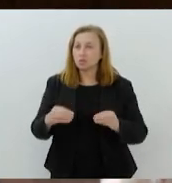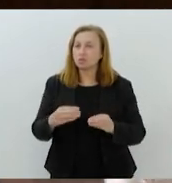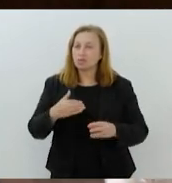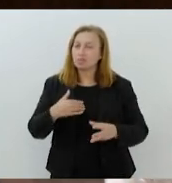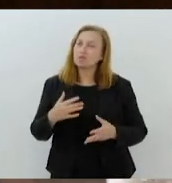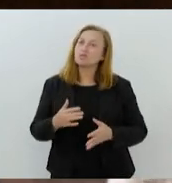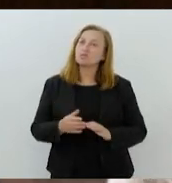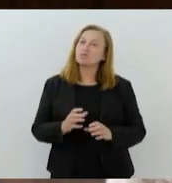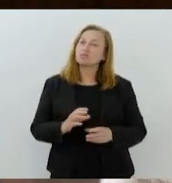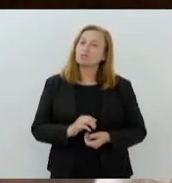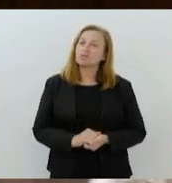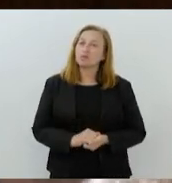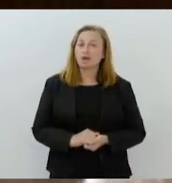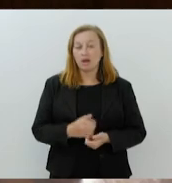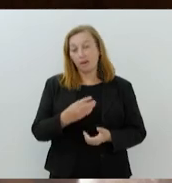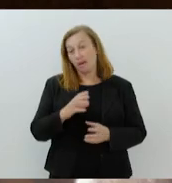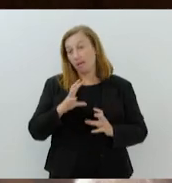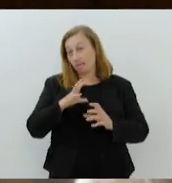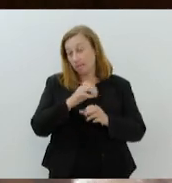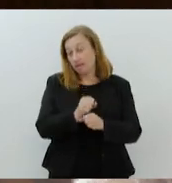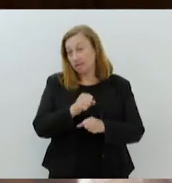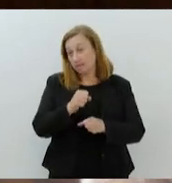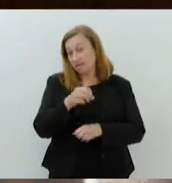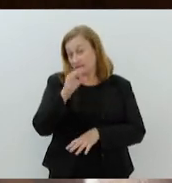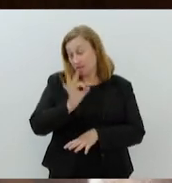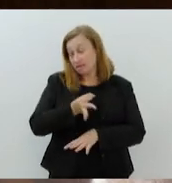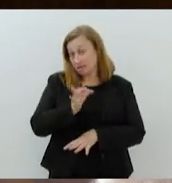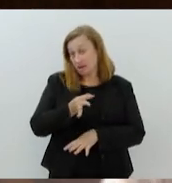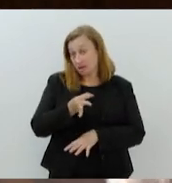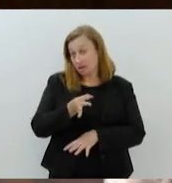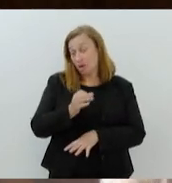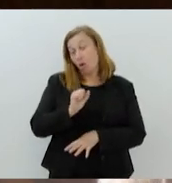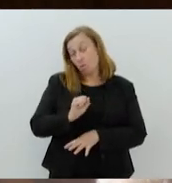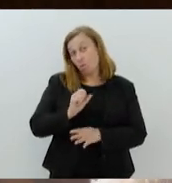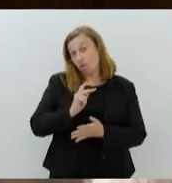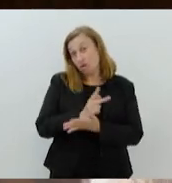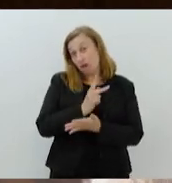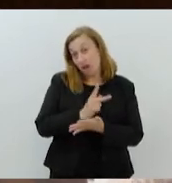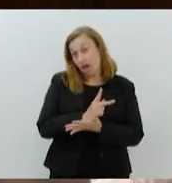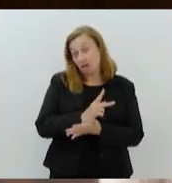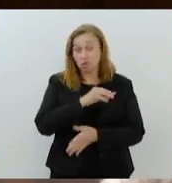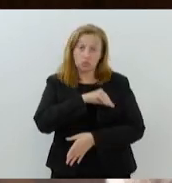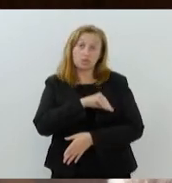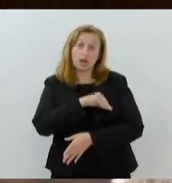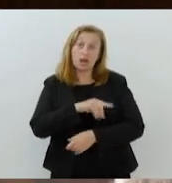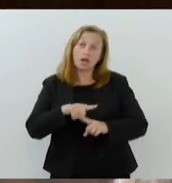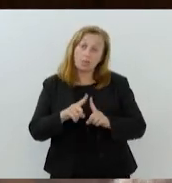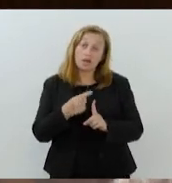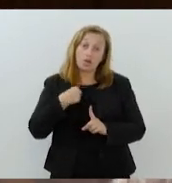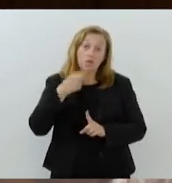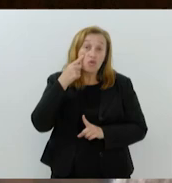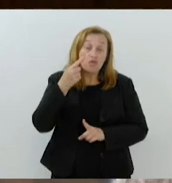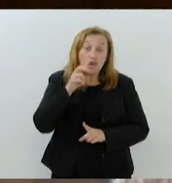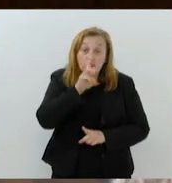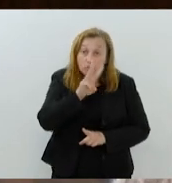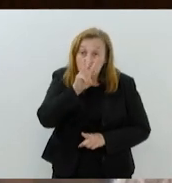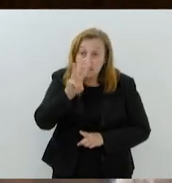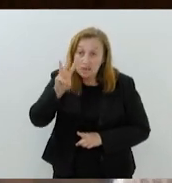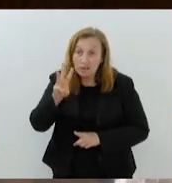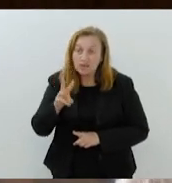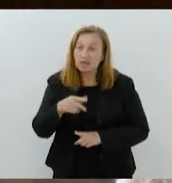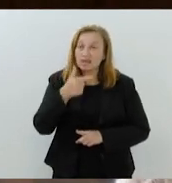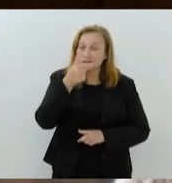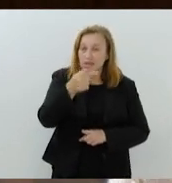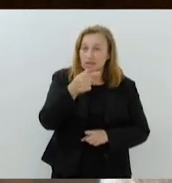contas aqui, a matemática está certa, eu posso estar errando na remuneração, mas eu fui no site do CNJ, dá